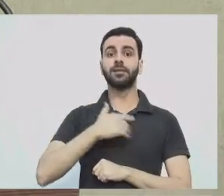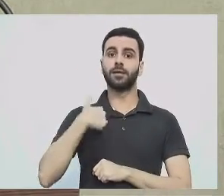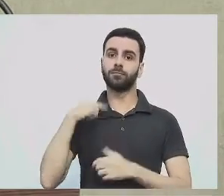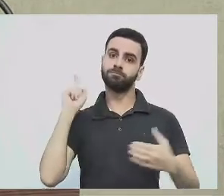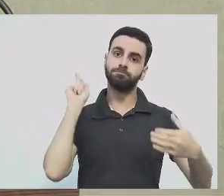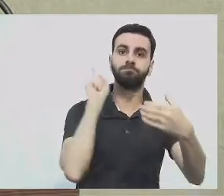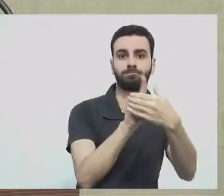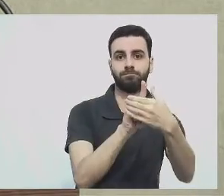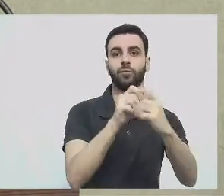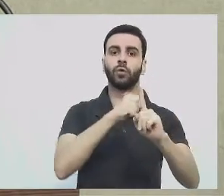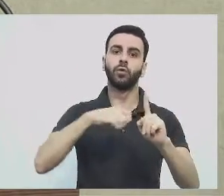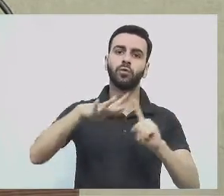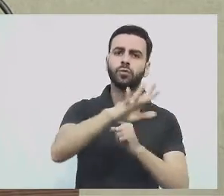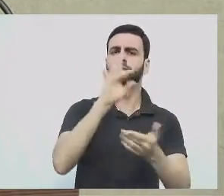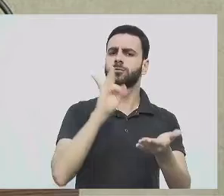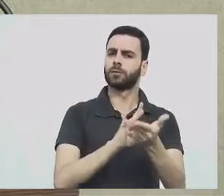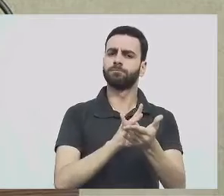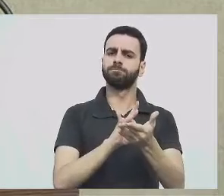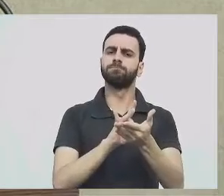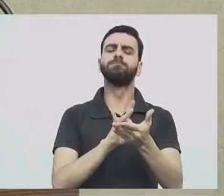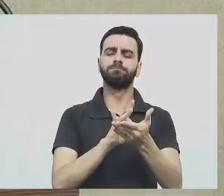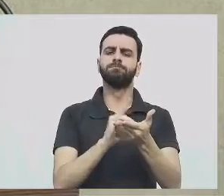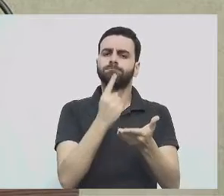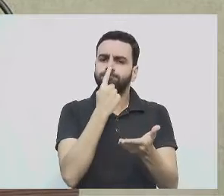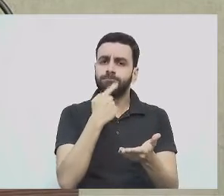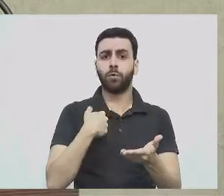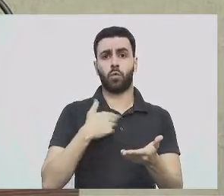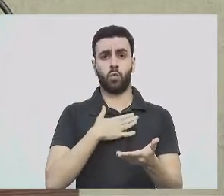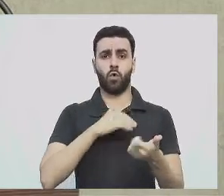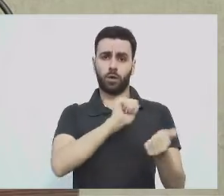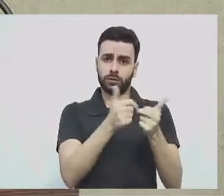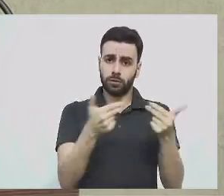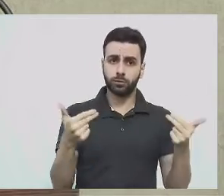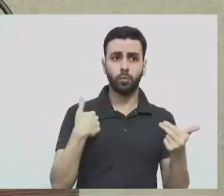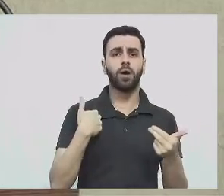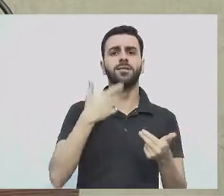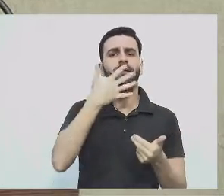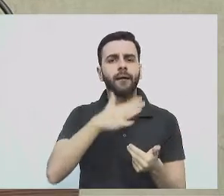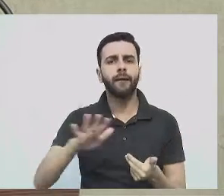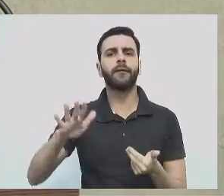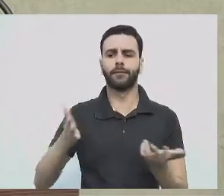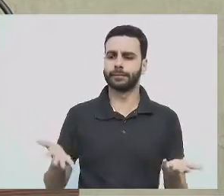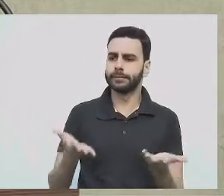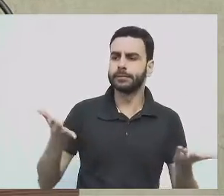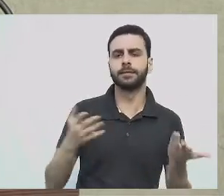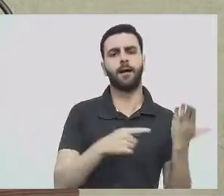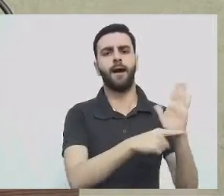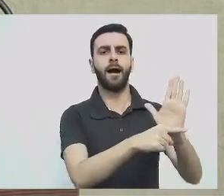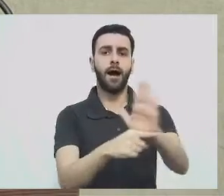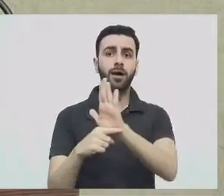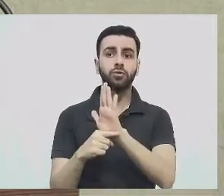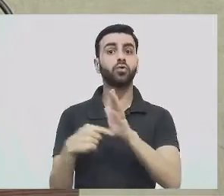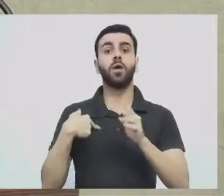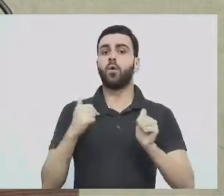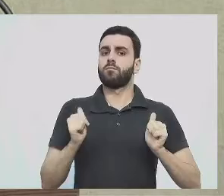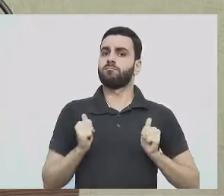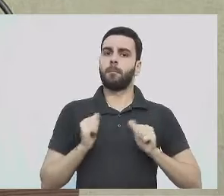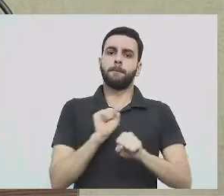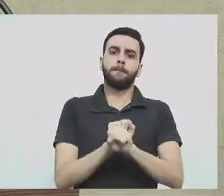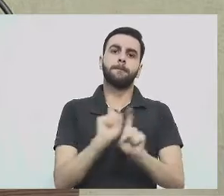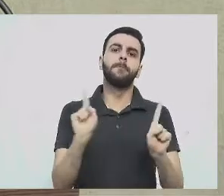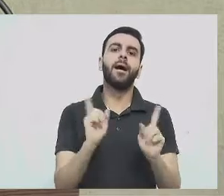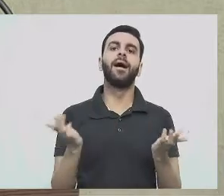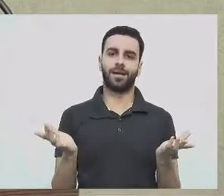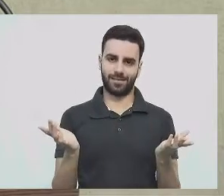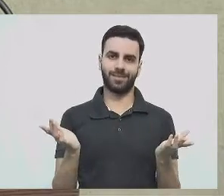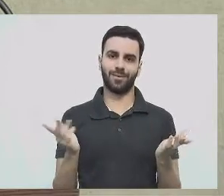do povo, dedicado, que gosta de esporte, que trabalha com crianças, que ajuda o povo, que não vai parar, que mora na